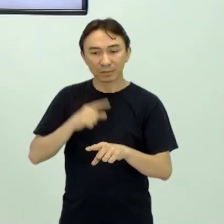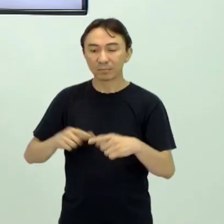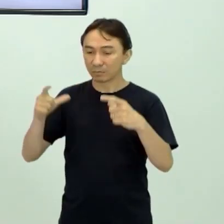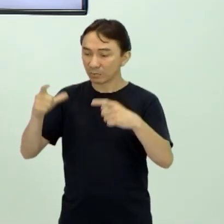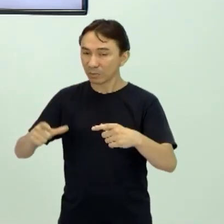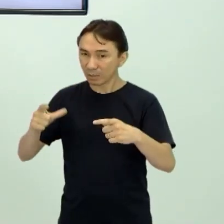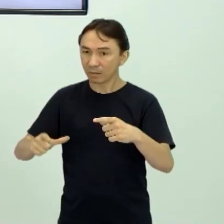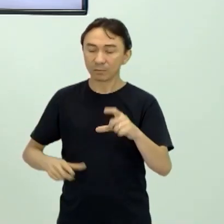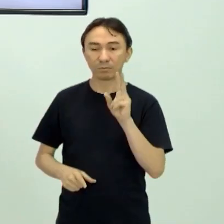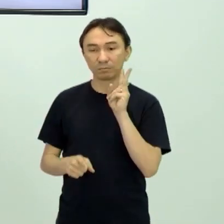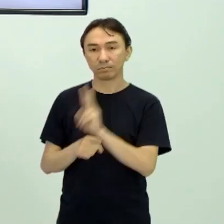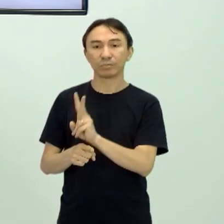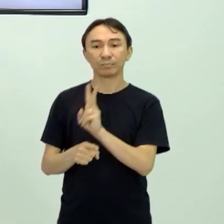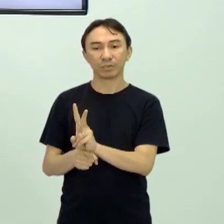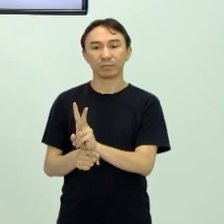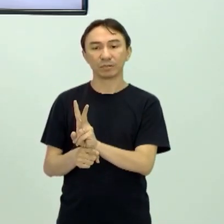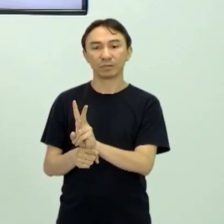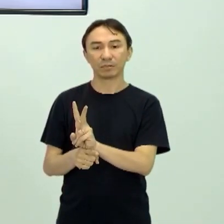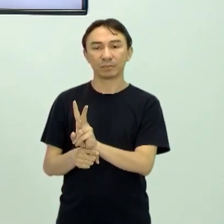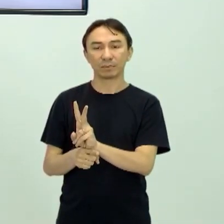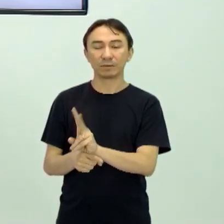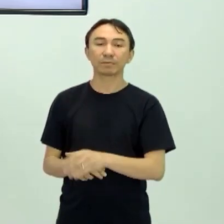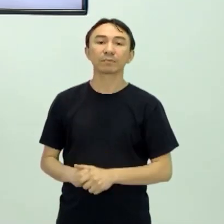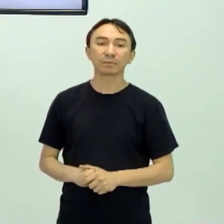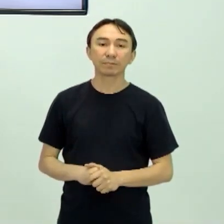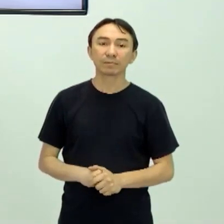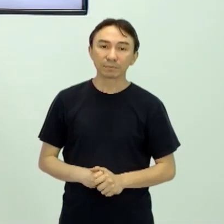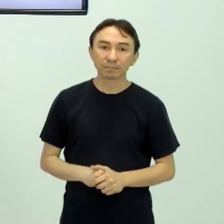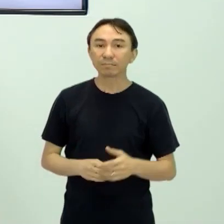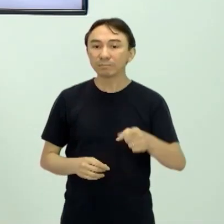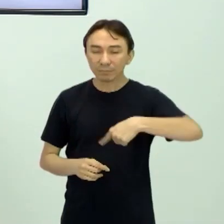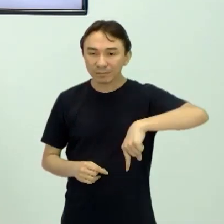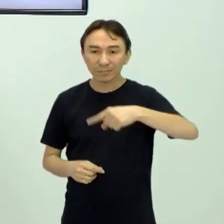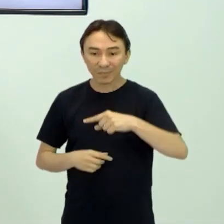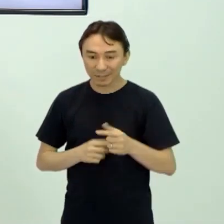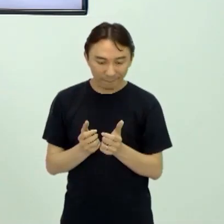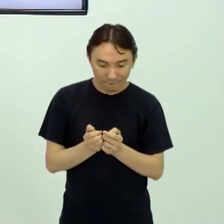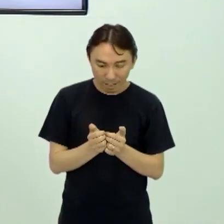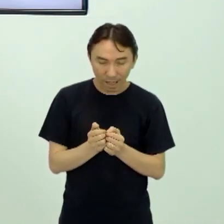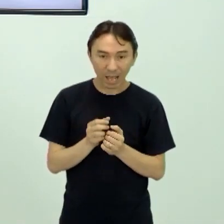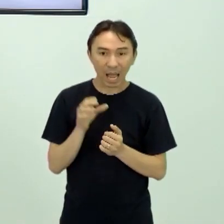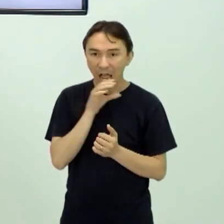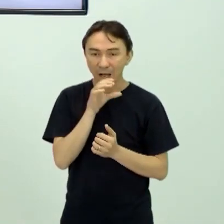professora. Preservação, é isso aí. Né? Na hora da gente escrever, a gente quer escrever rápido, né?